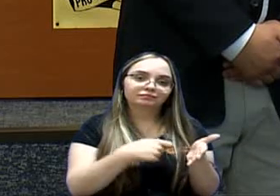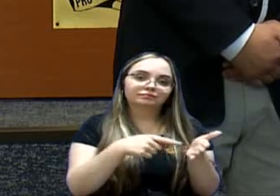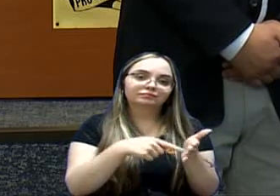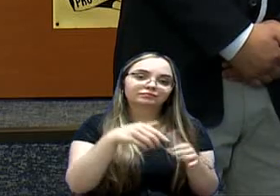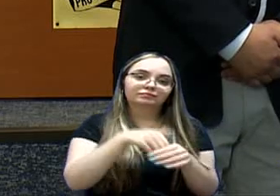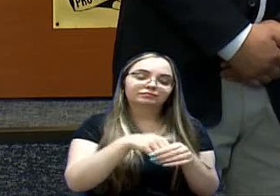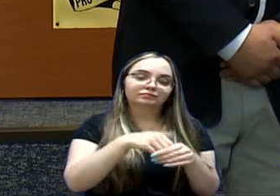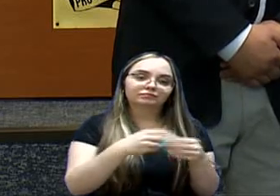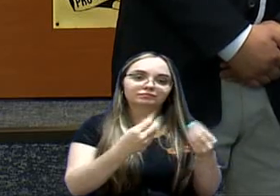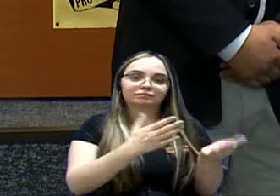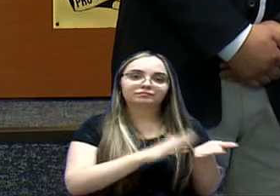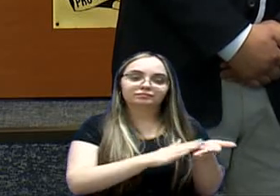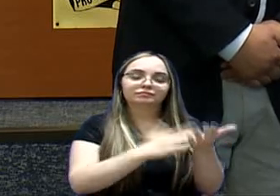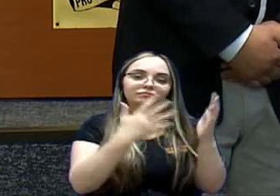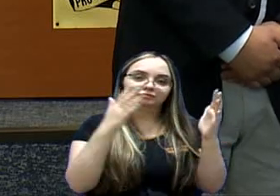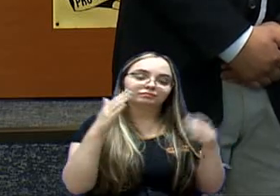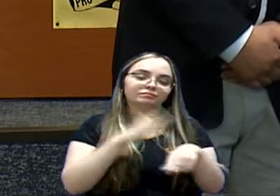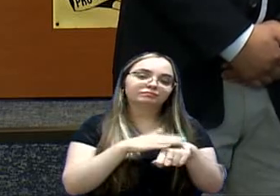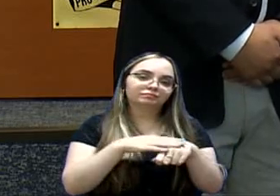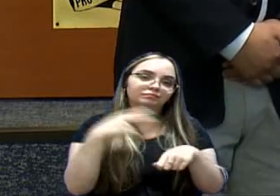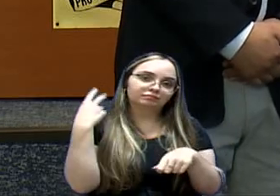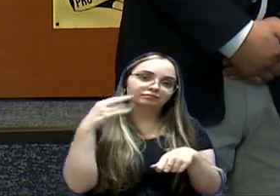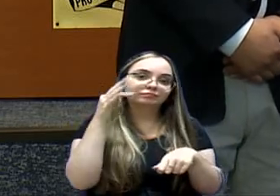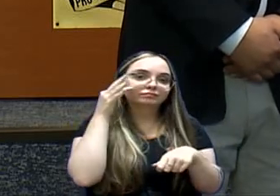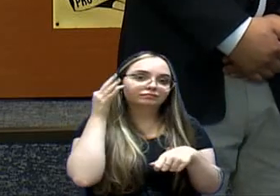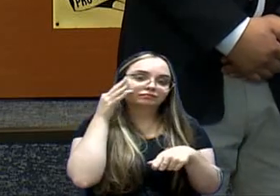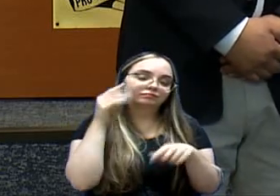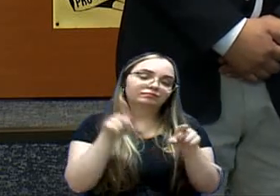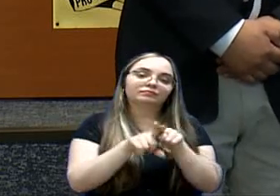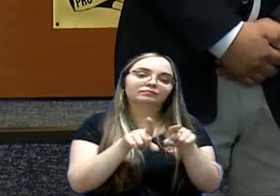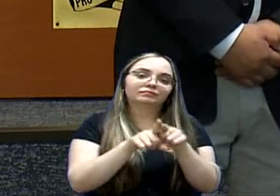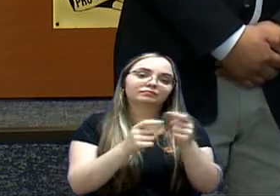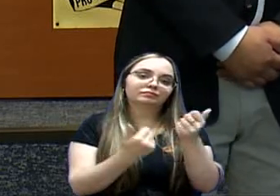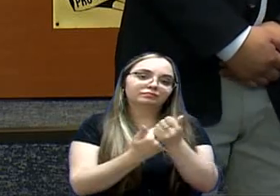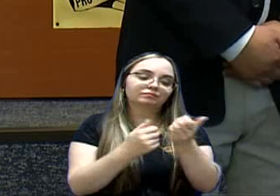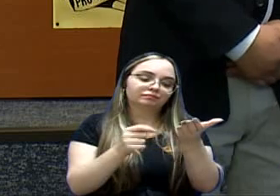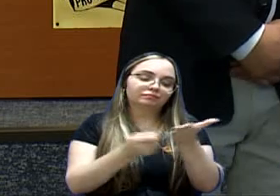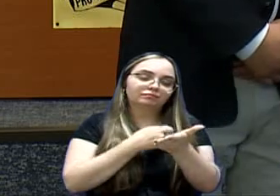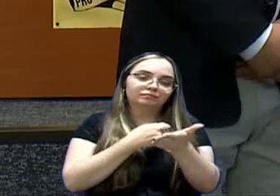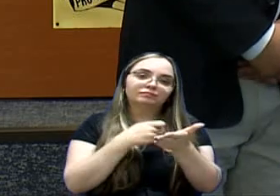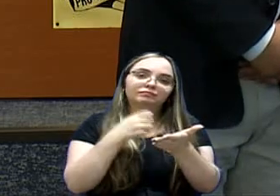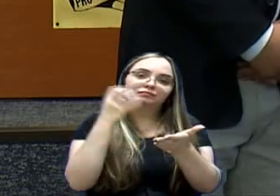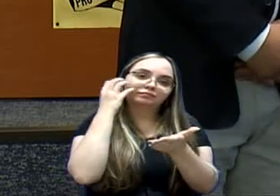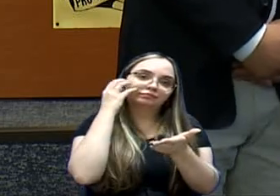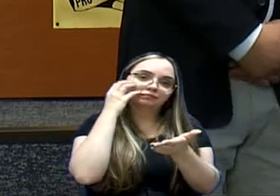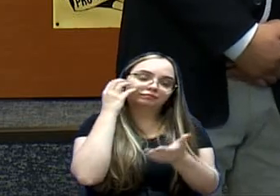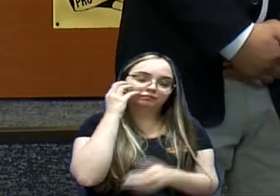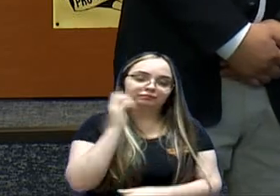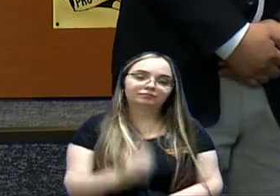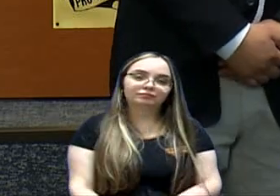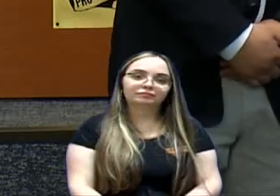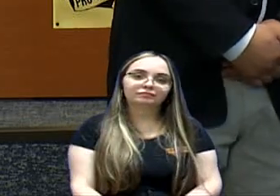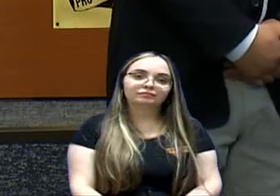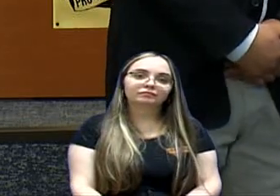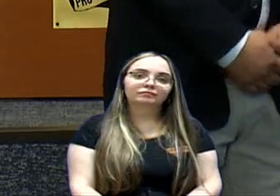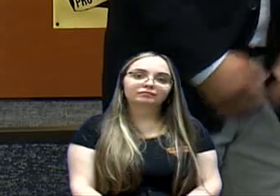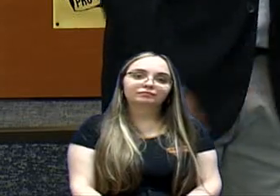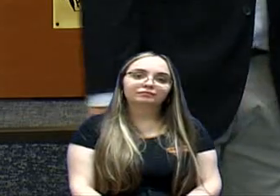de congratulações o autor, vereador Fausto Pérez, e o presidente desse legislativo, Cláudio